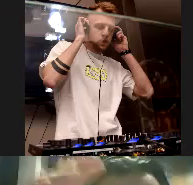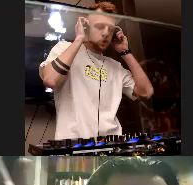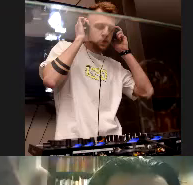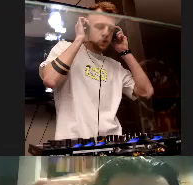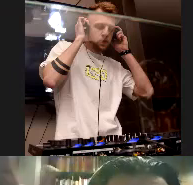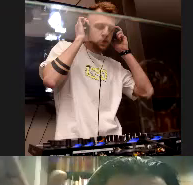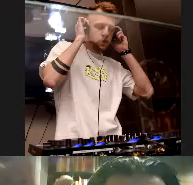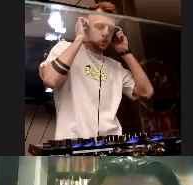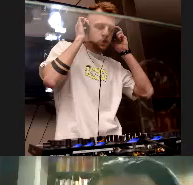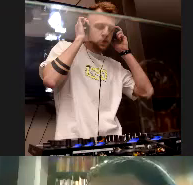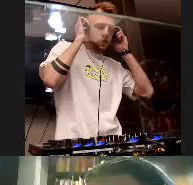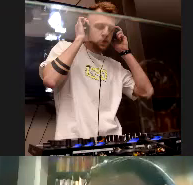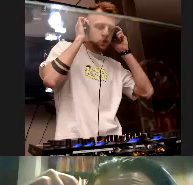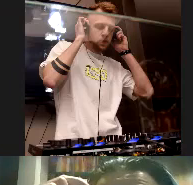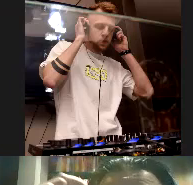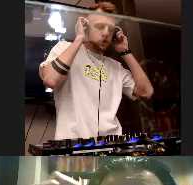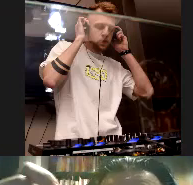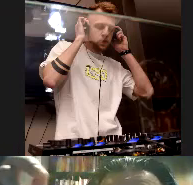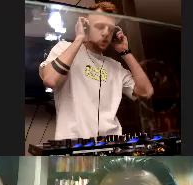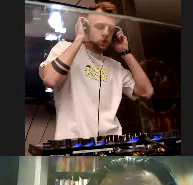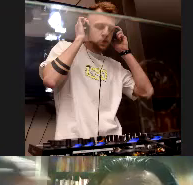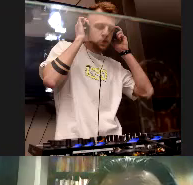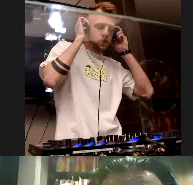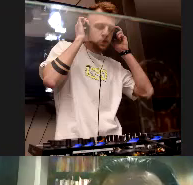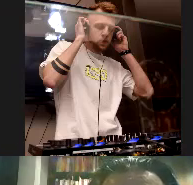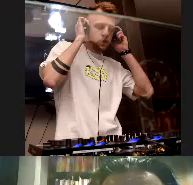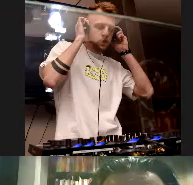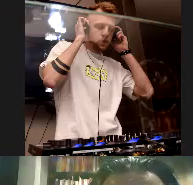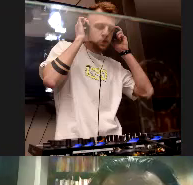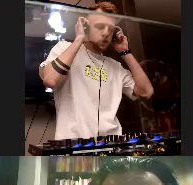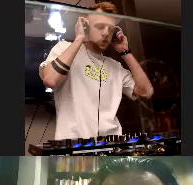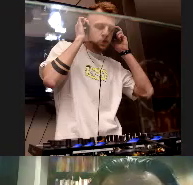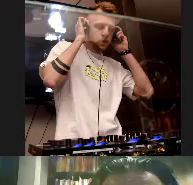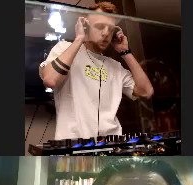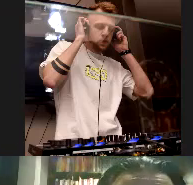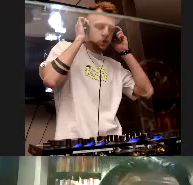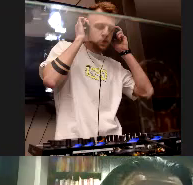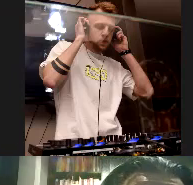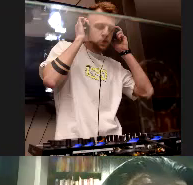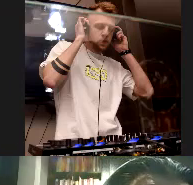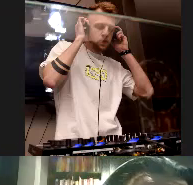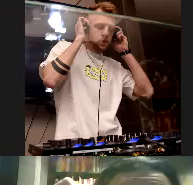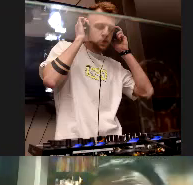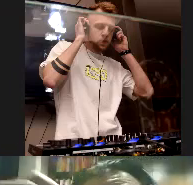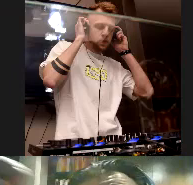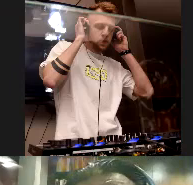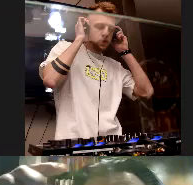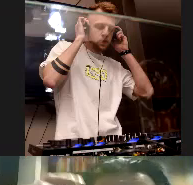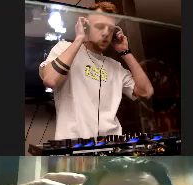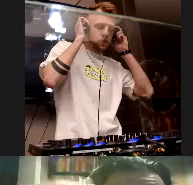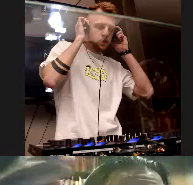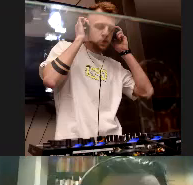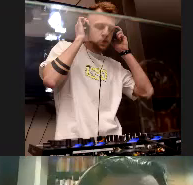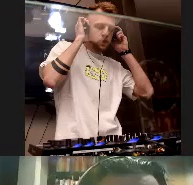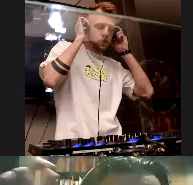Legalmente, isso é saneamento, mas só para... Por que eu não posso ter um poço para abastecer minha casa? Porque no Brasil, como em outros